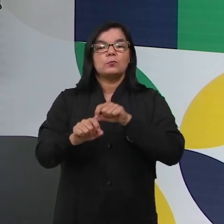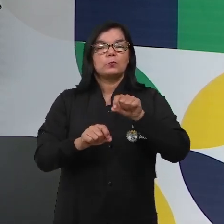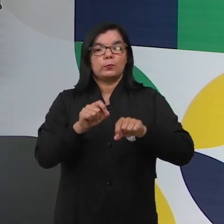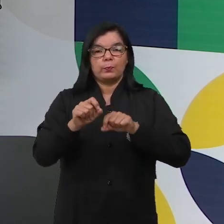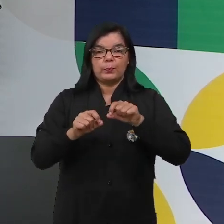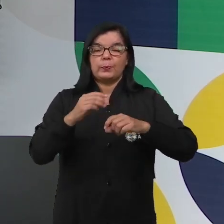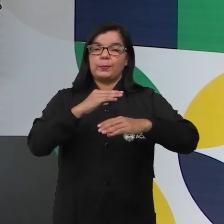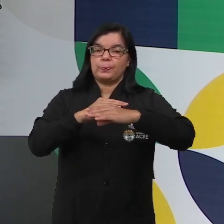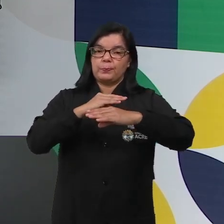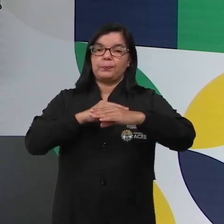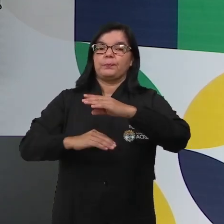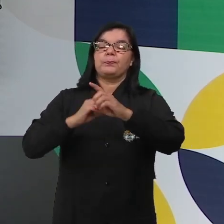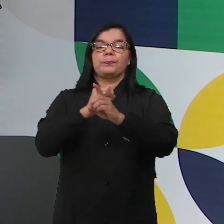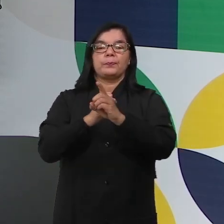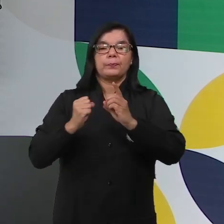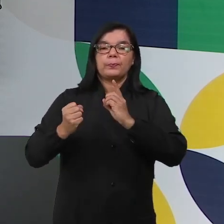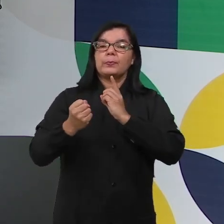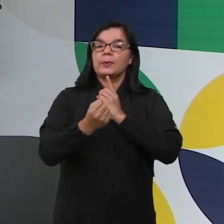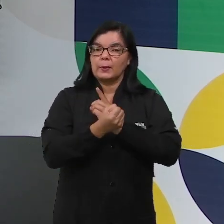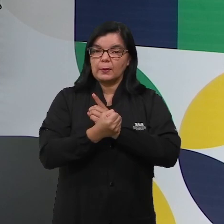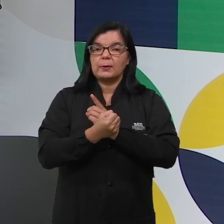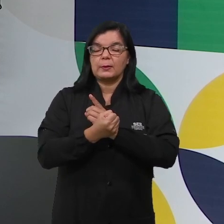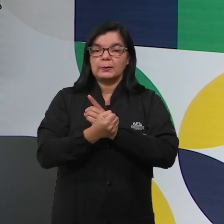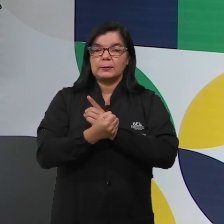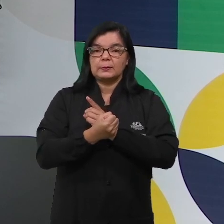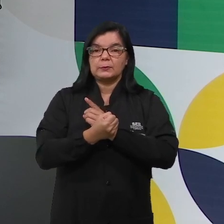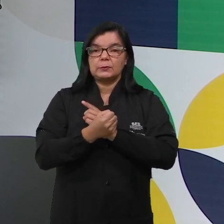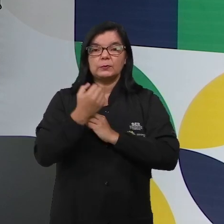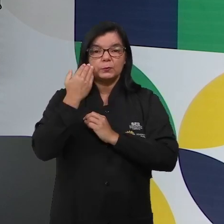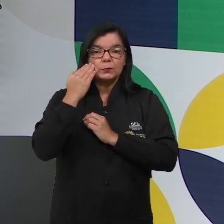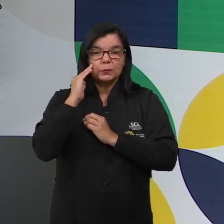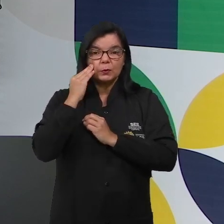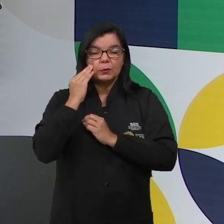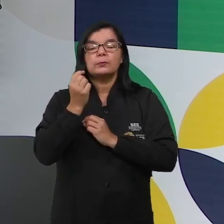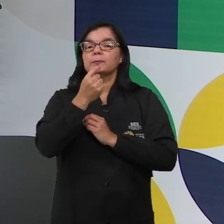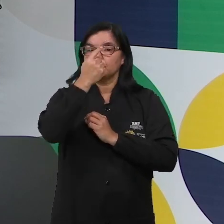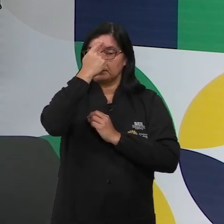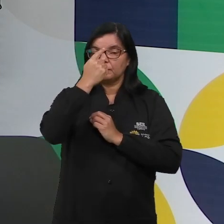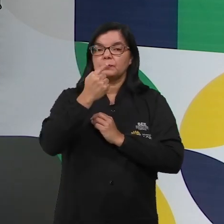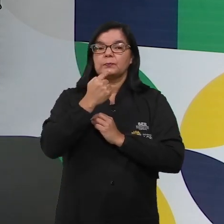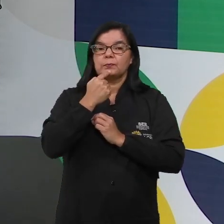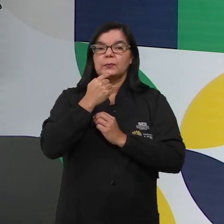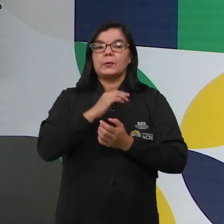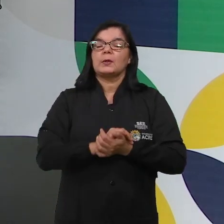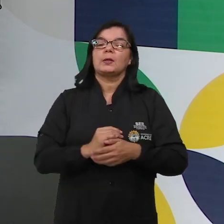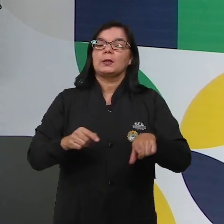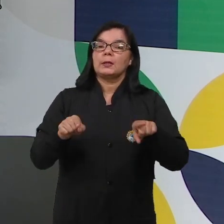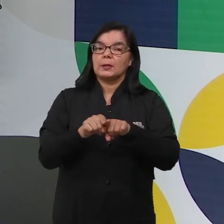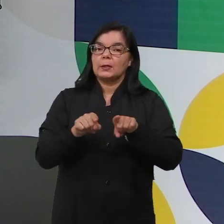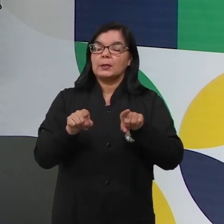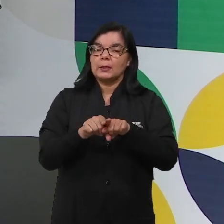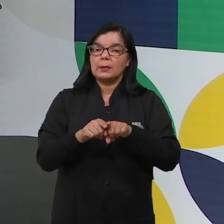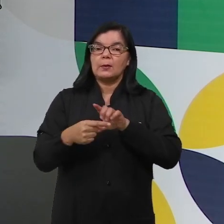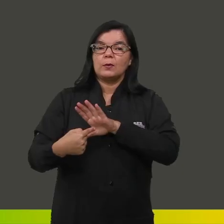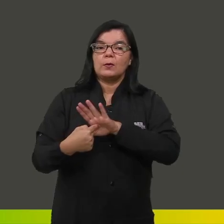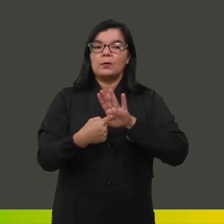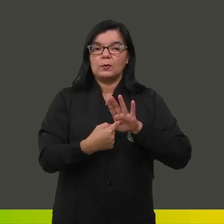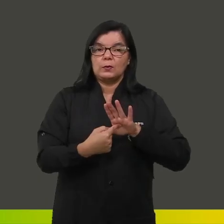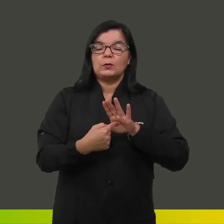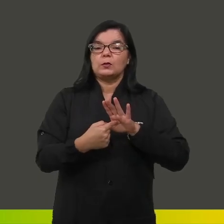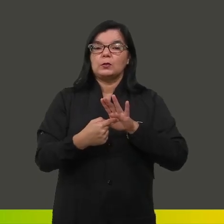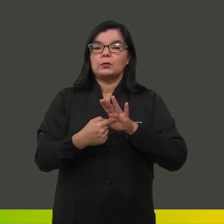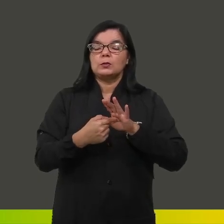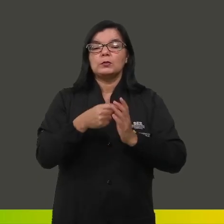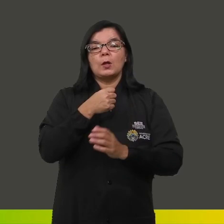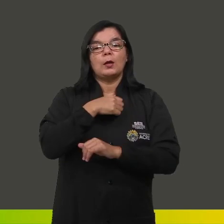de desigualdade social. Ficou compreendido com a imagem? Eu também quero trazer para vocês dados